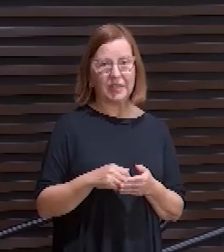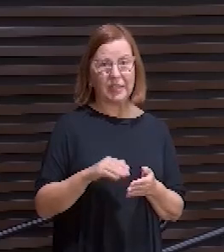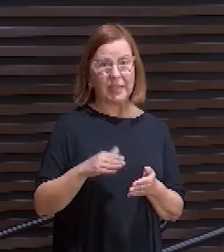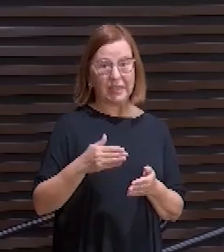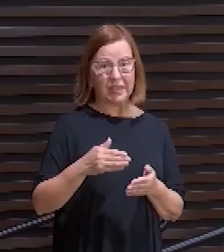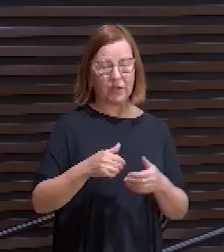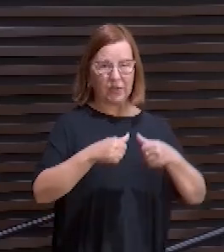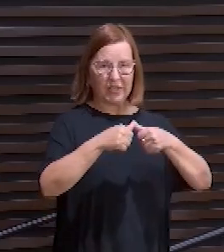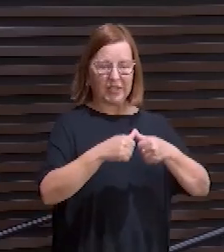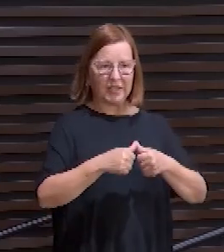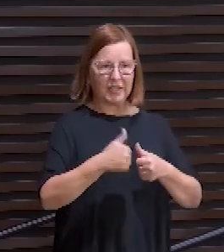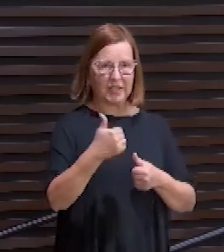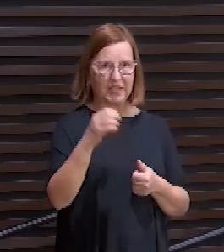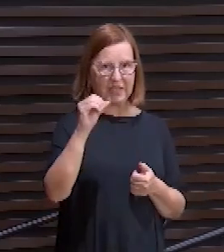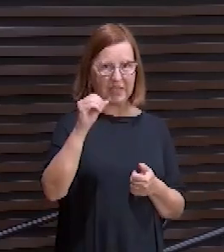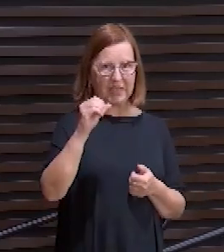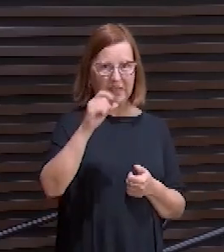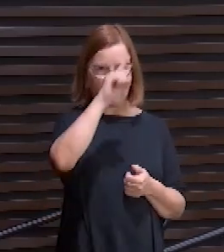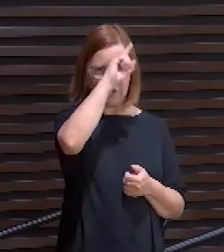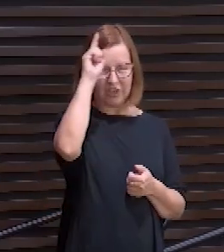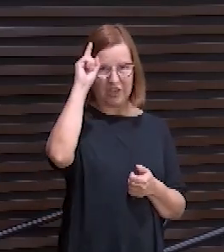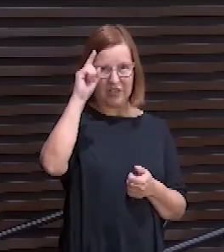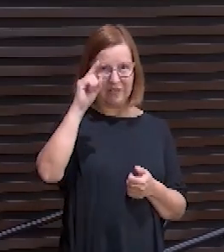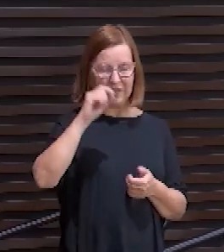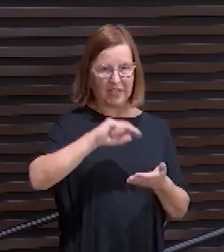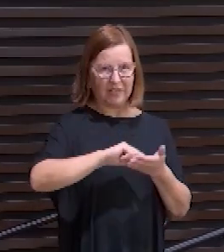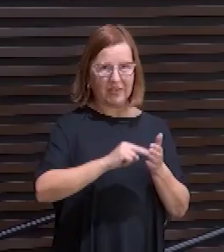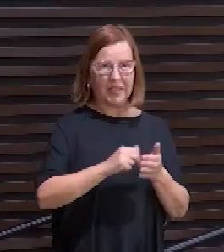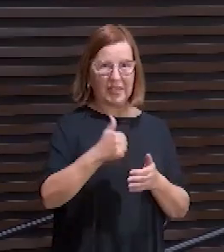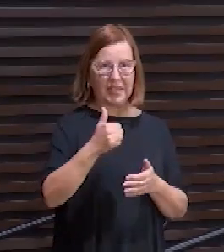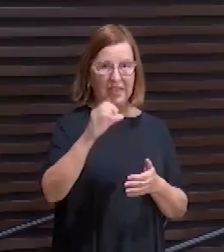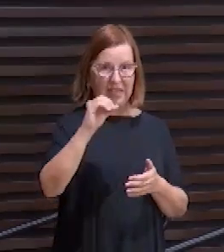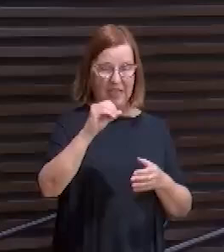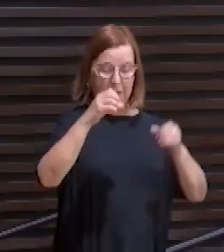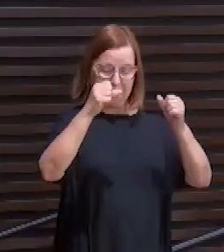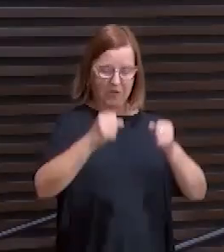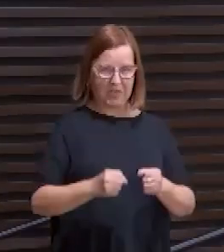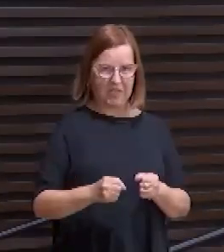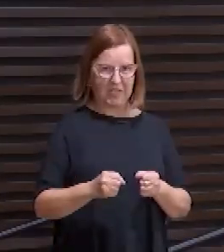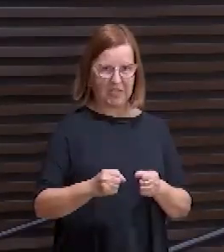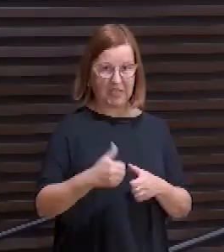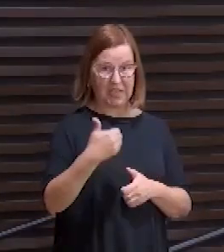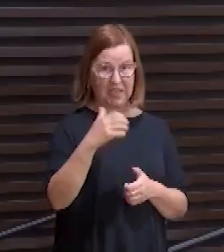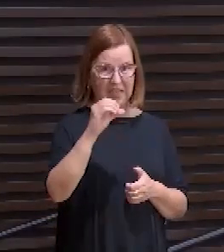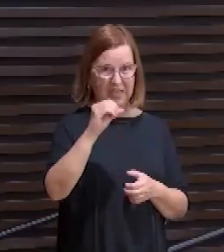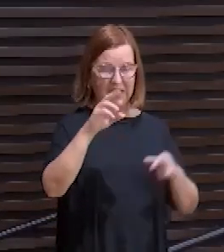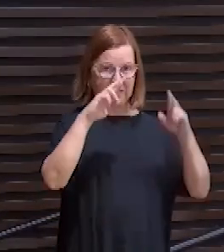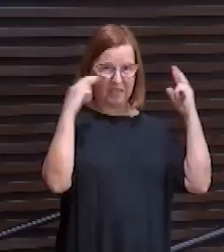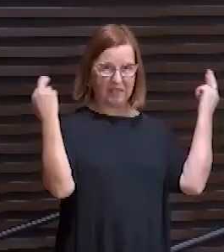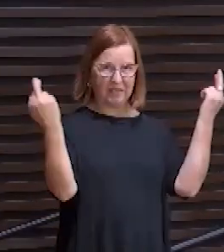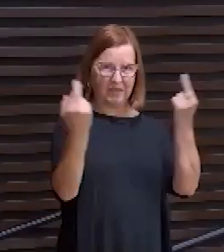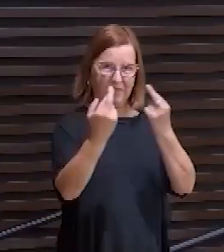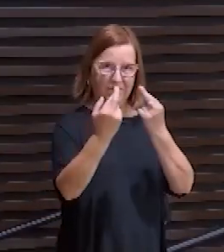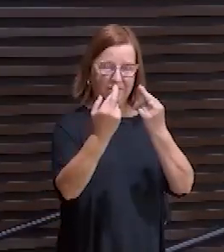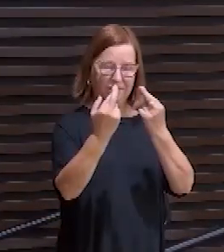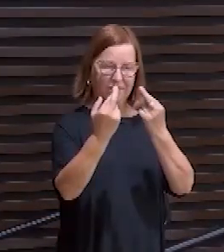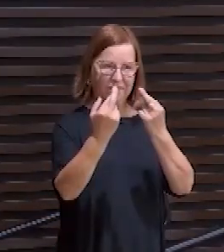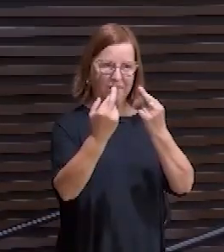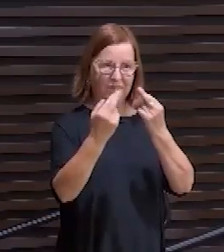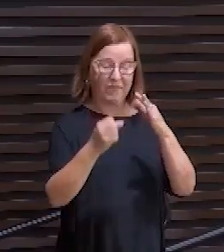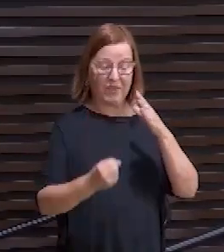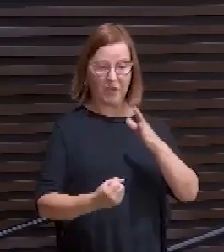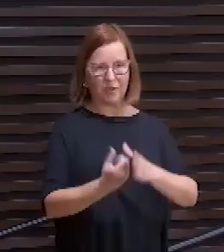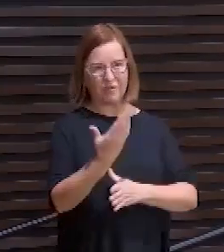10 chifres são 10 poderes. São 10 reinos que